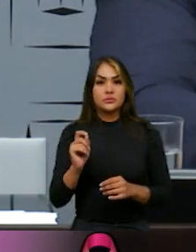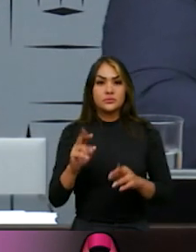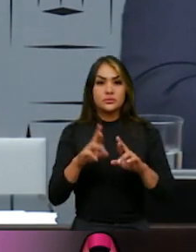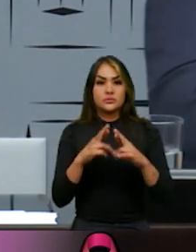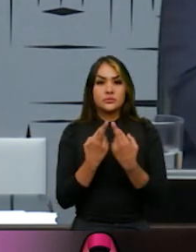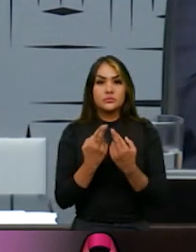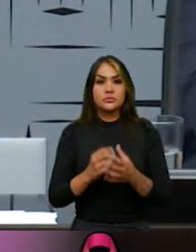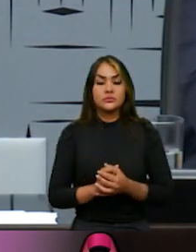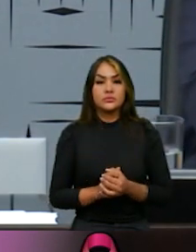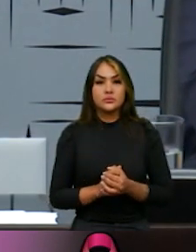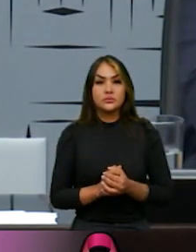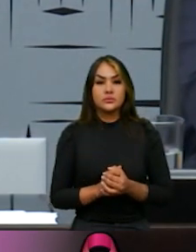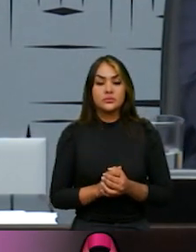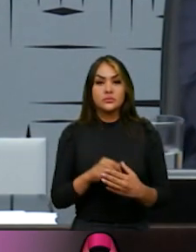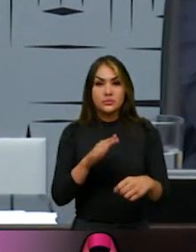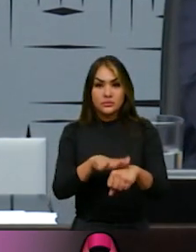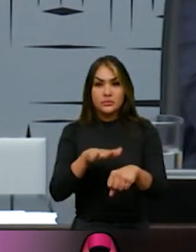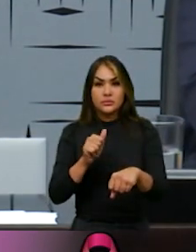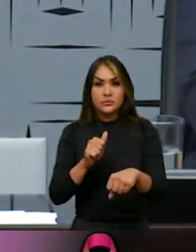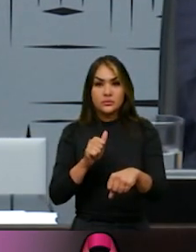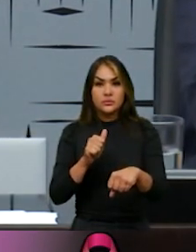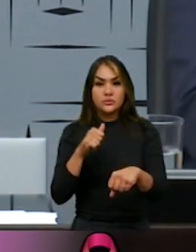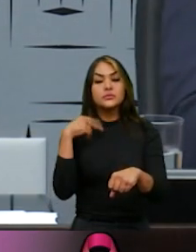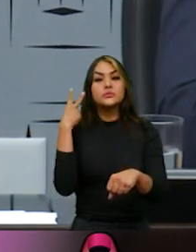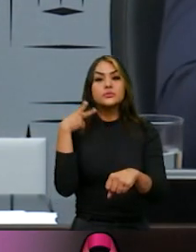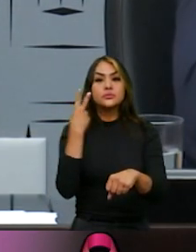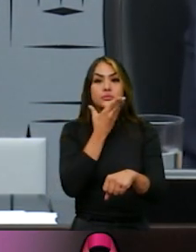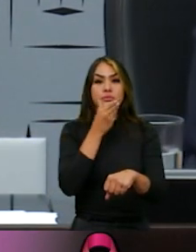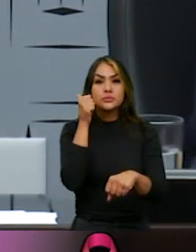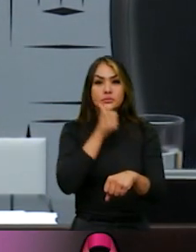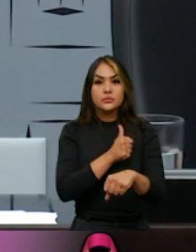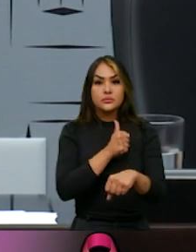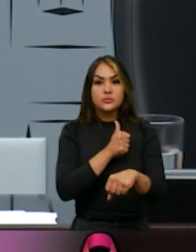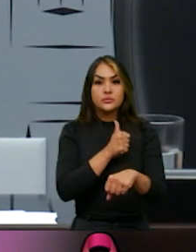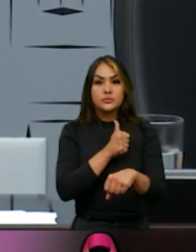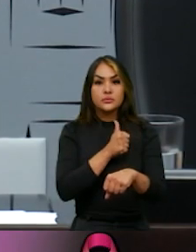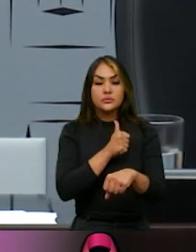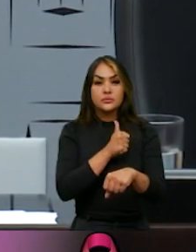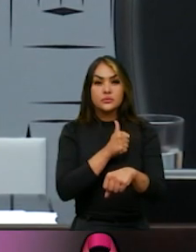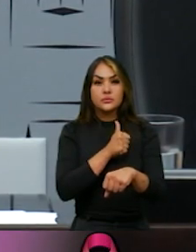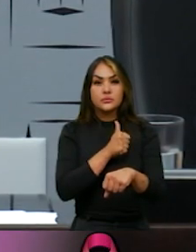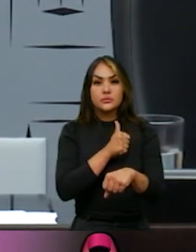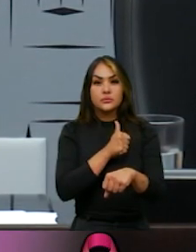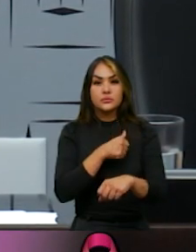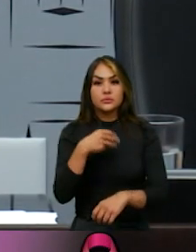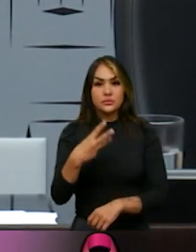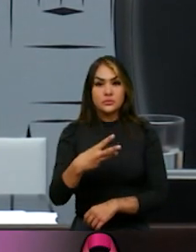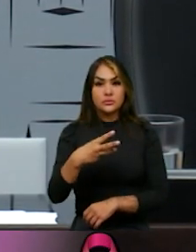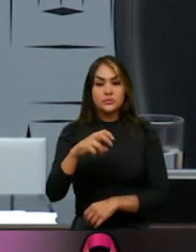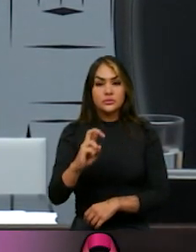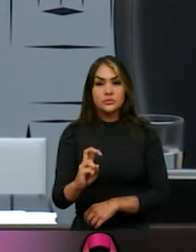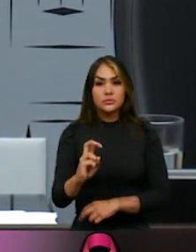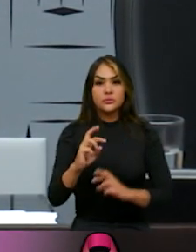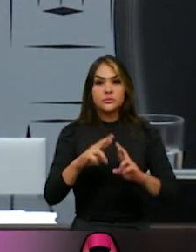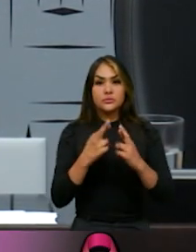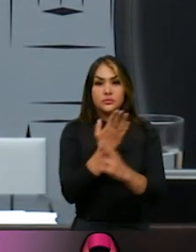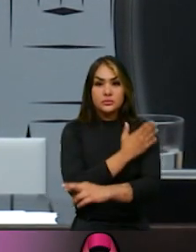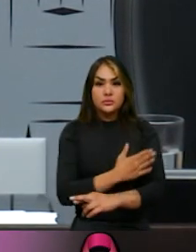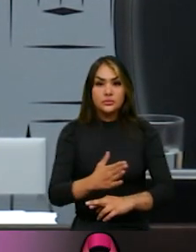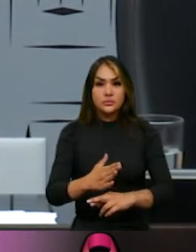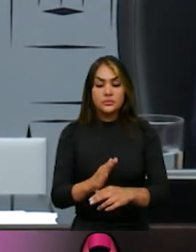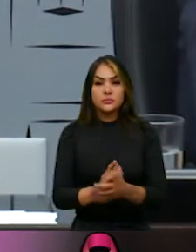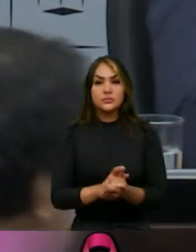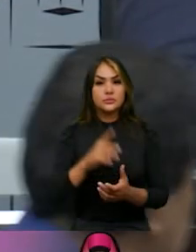presente sessão, convocando os senhores vereadores e a senhora vereadora para a 35ª sessão